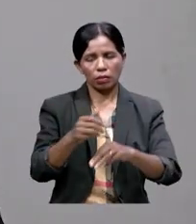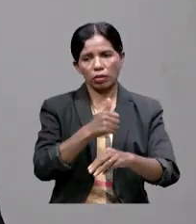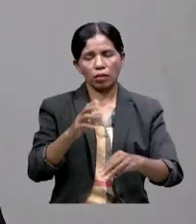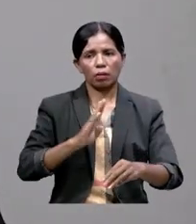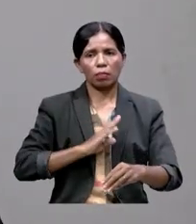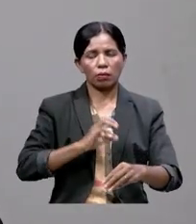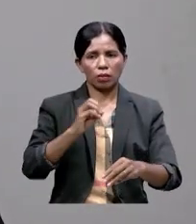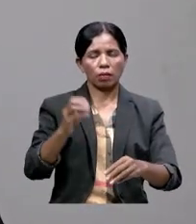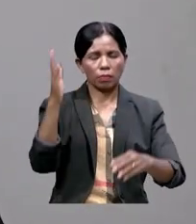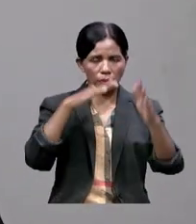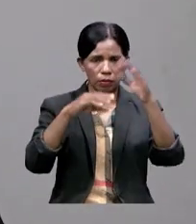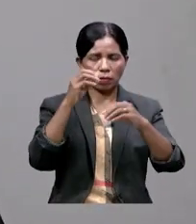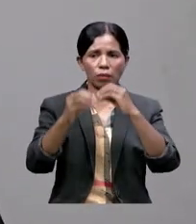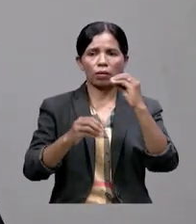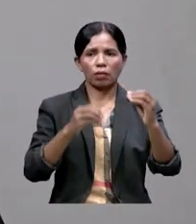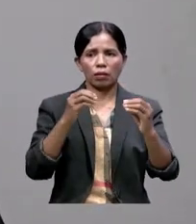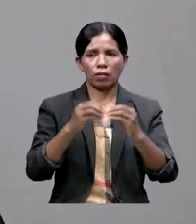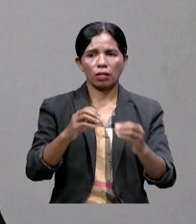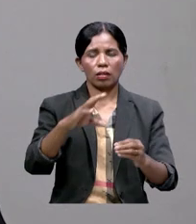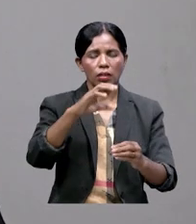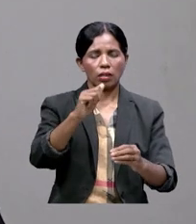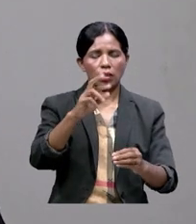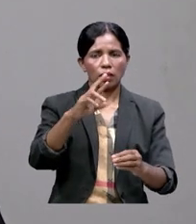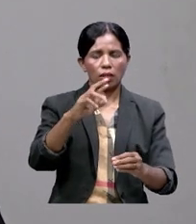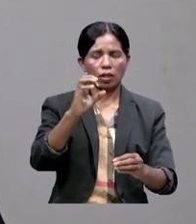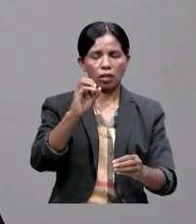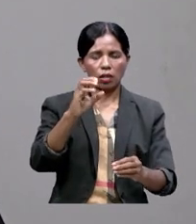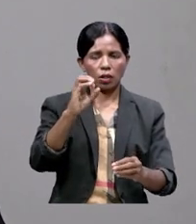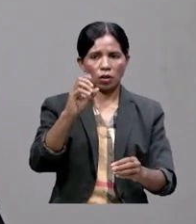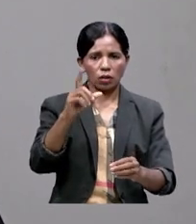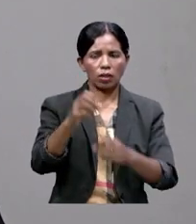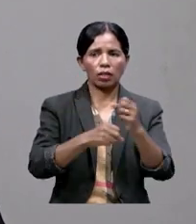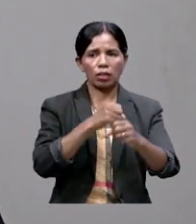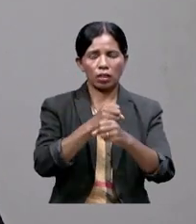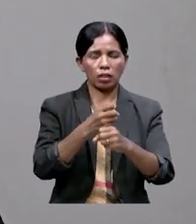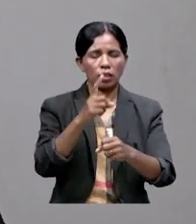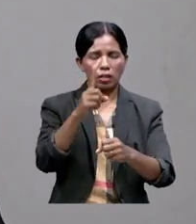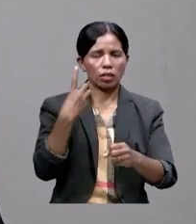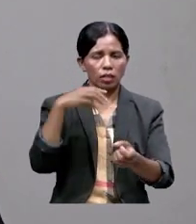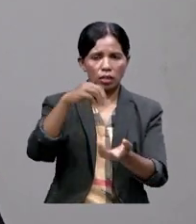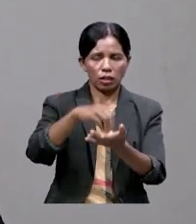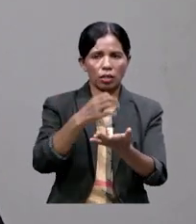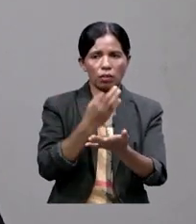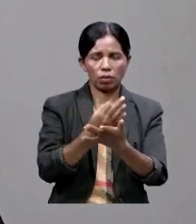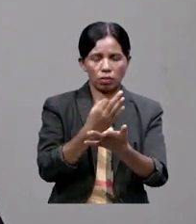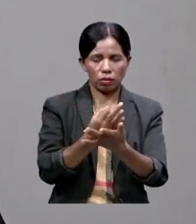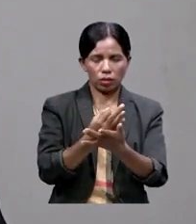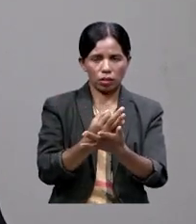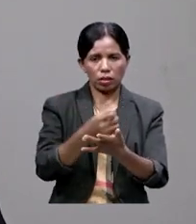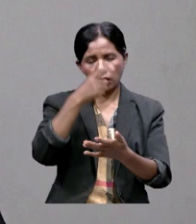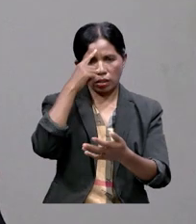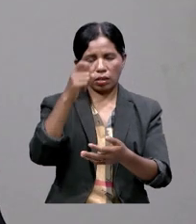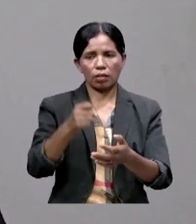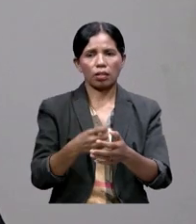e o problema é quando va caracol. Neve caratina ne ita sempre ta uno samba ba ke sta un peste ne tamba